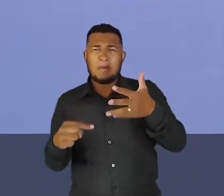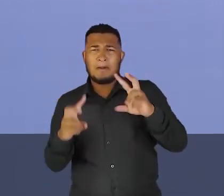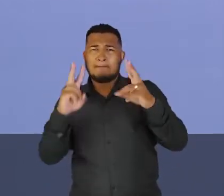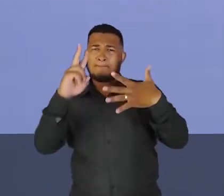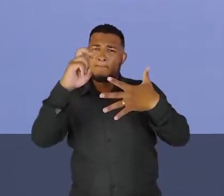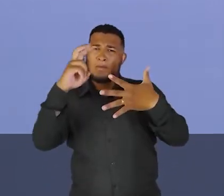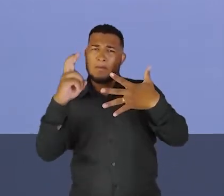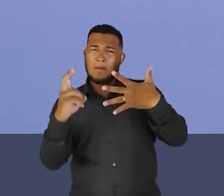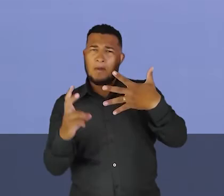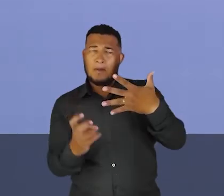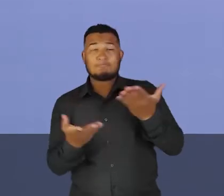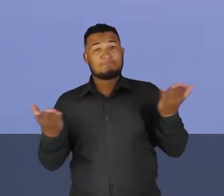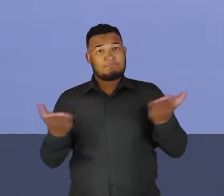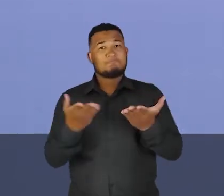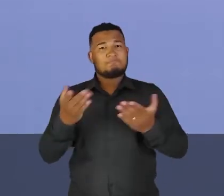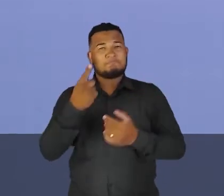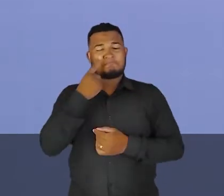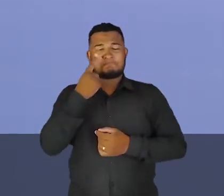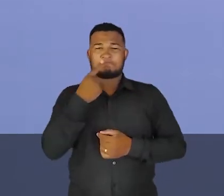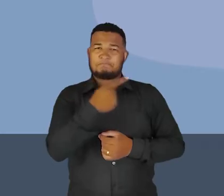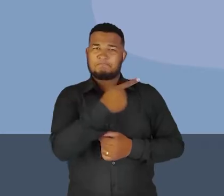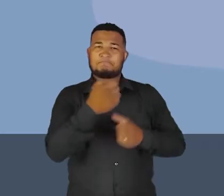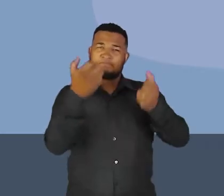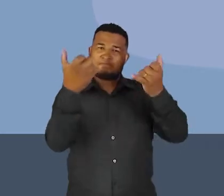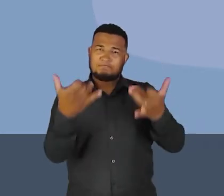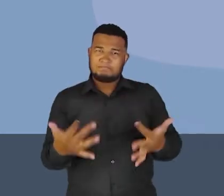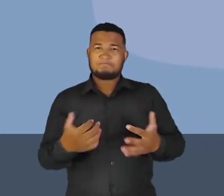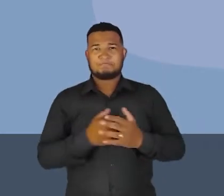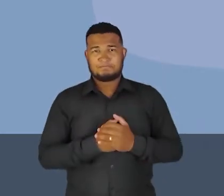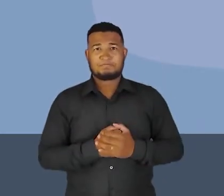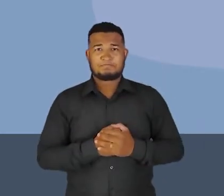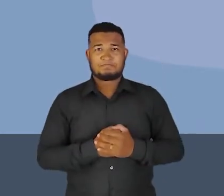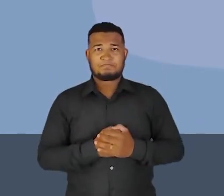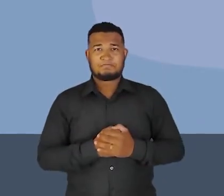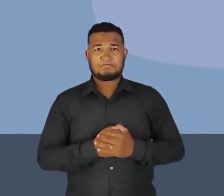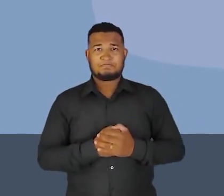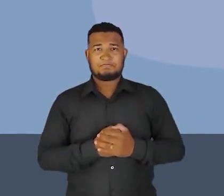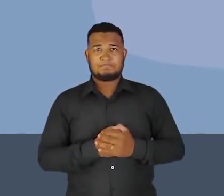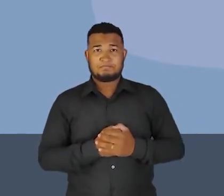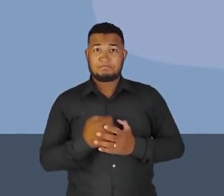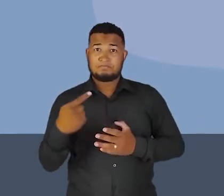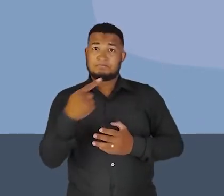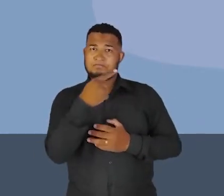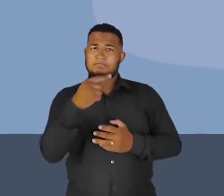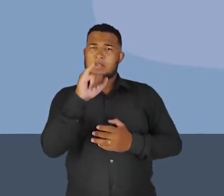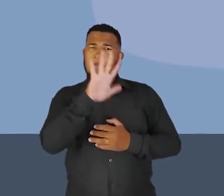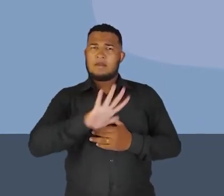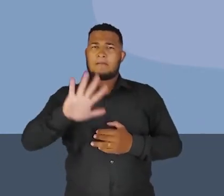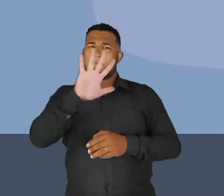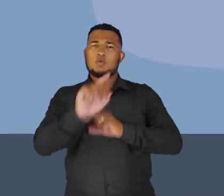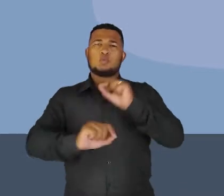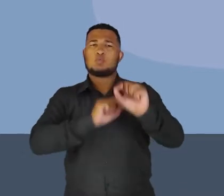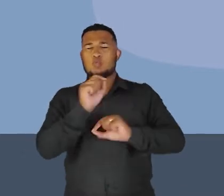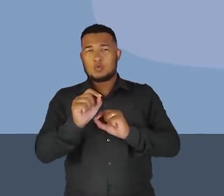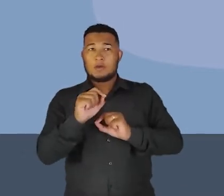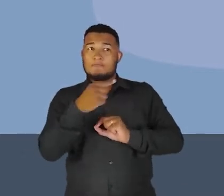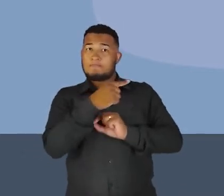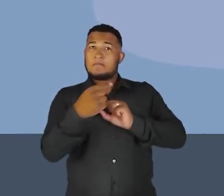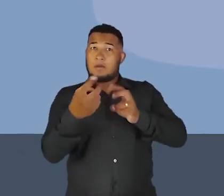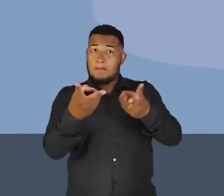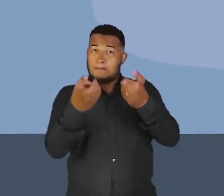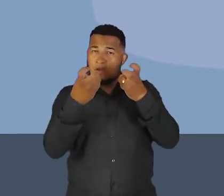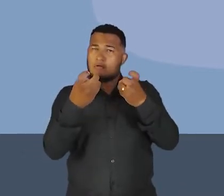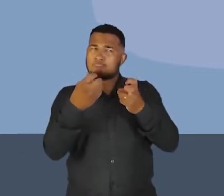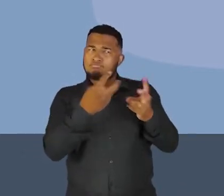questões agora, né, no próximo telinha. Olha lá, pessoal. Eu coloquei para vocês essa imagem aqui, né? E essa imagem eu quero que vocês